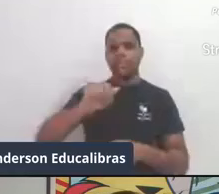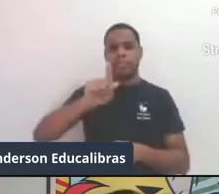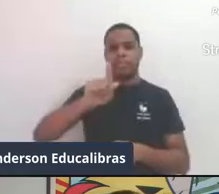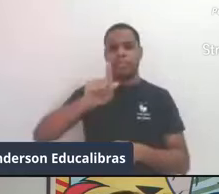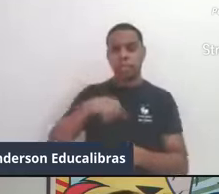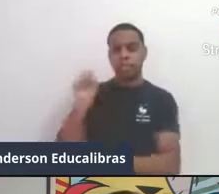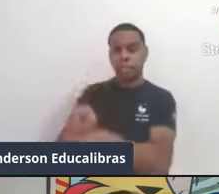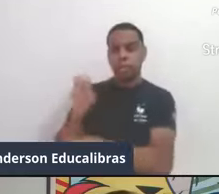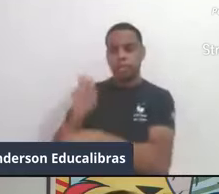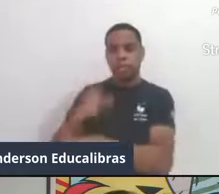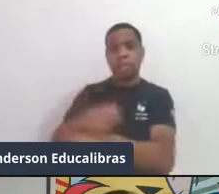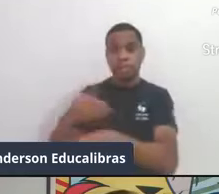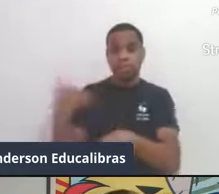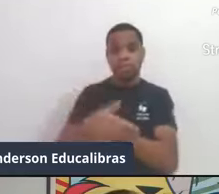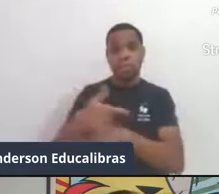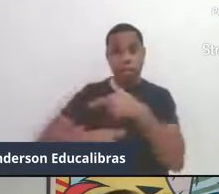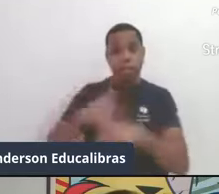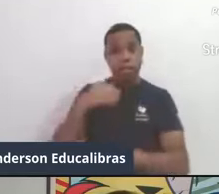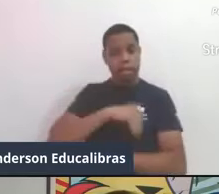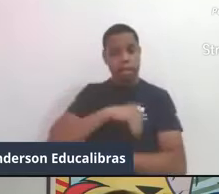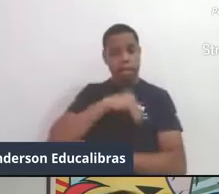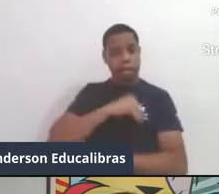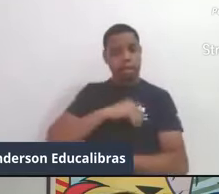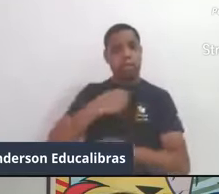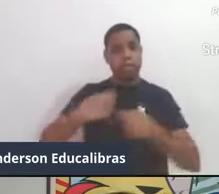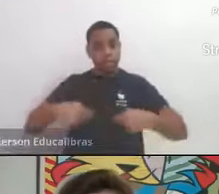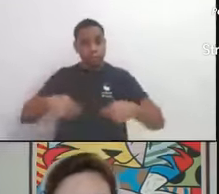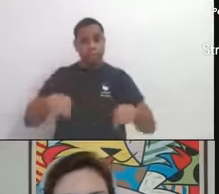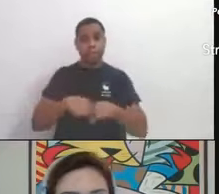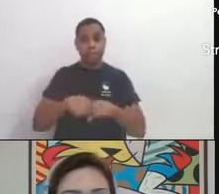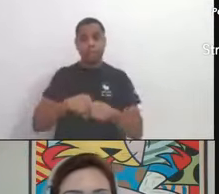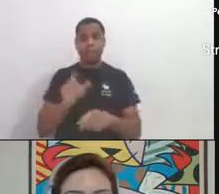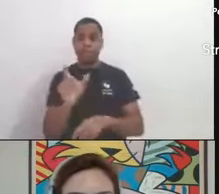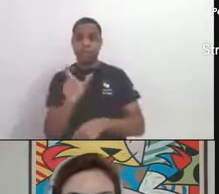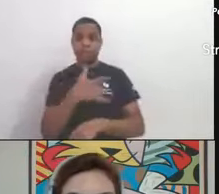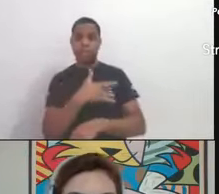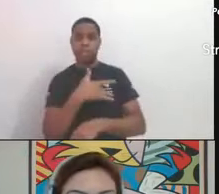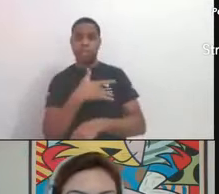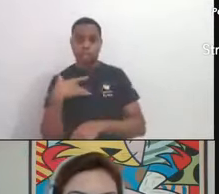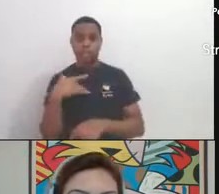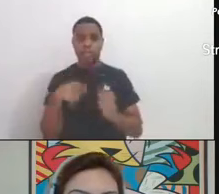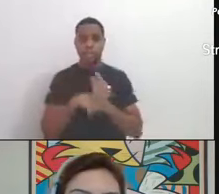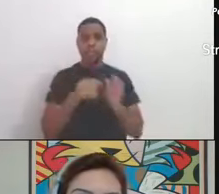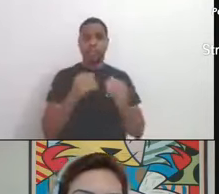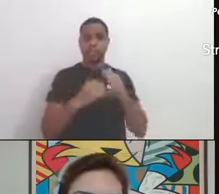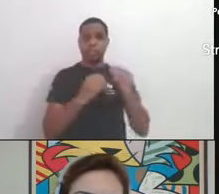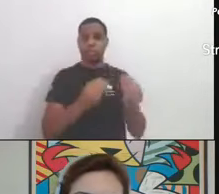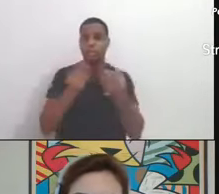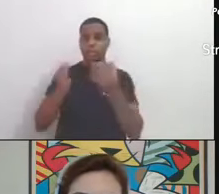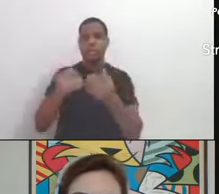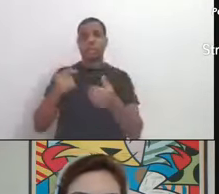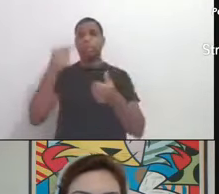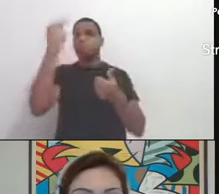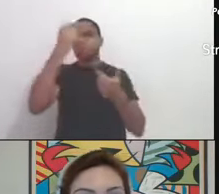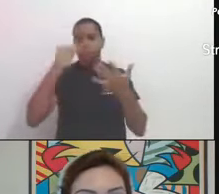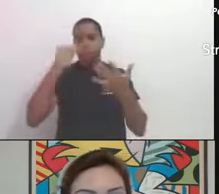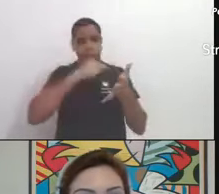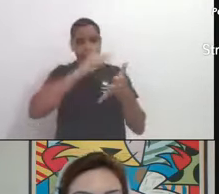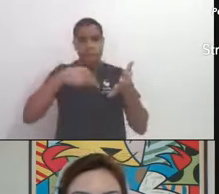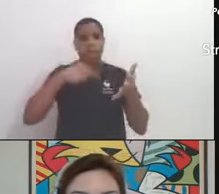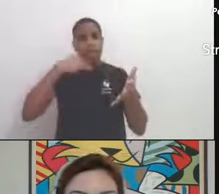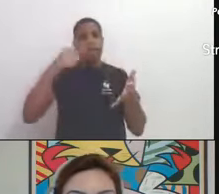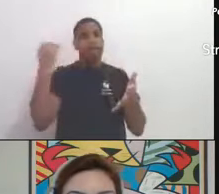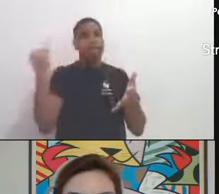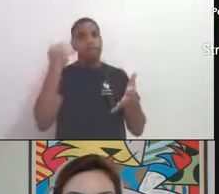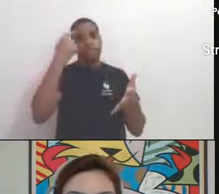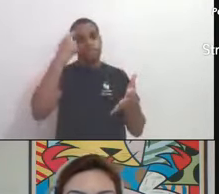essas pessoas vão ter acesso à renda e que vão ter acesso a um plano de saúde fornecido pela empresa? Tudo isso é muito importante. Eu acho que é uma reflexão que cabe